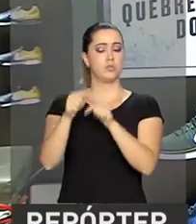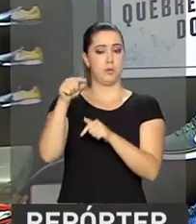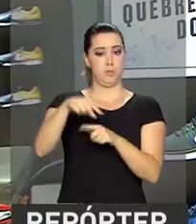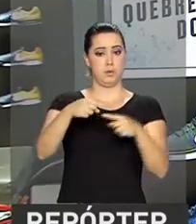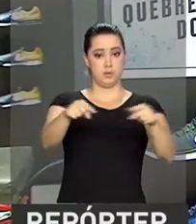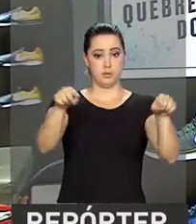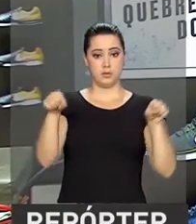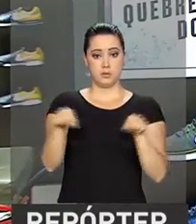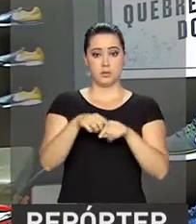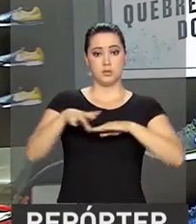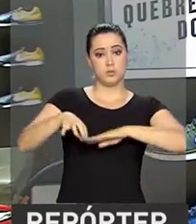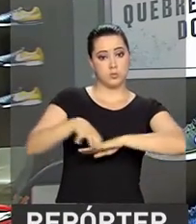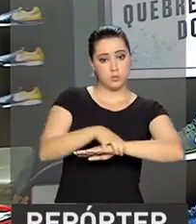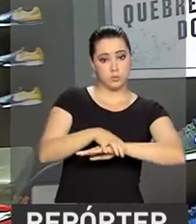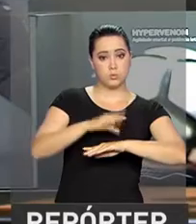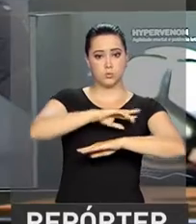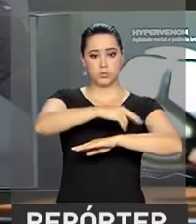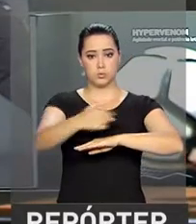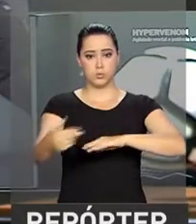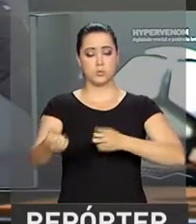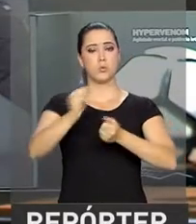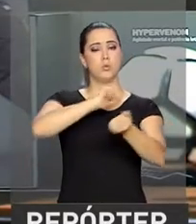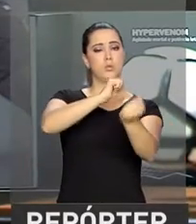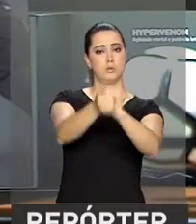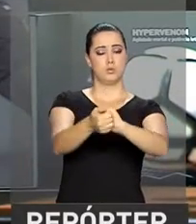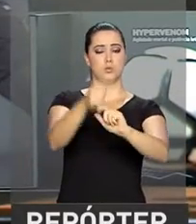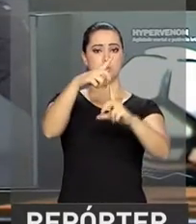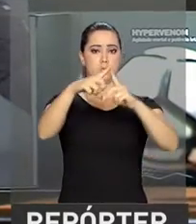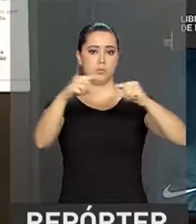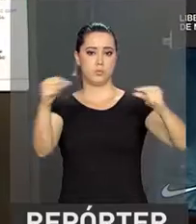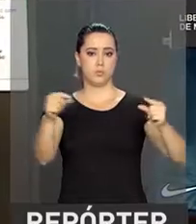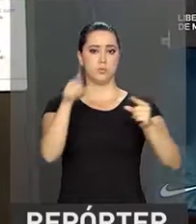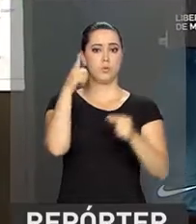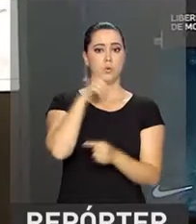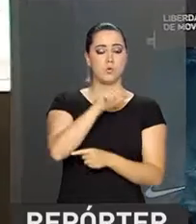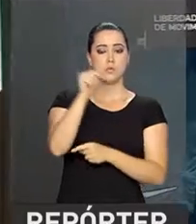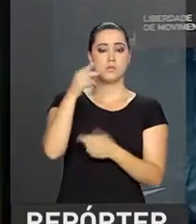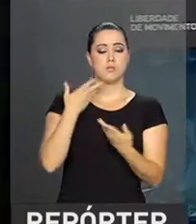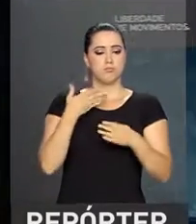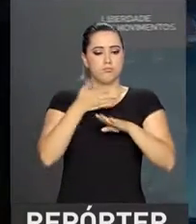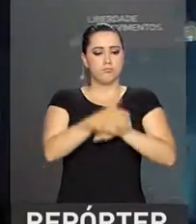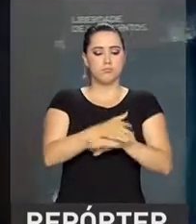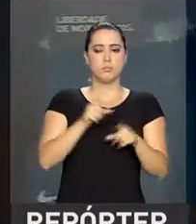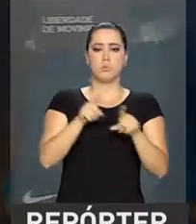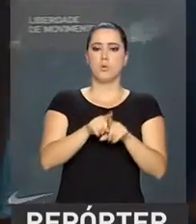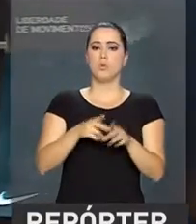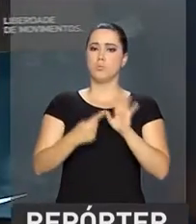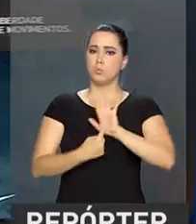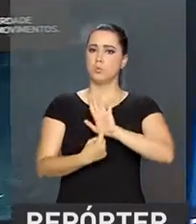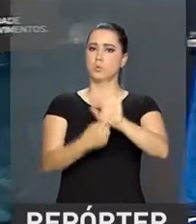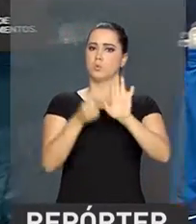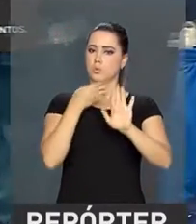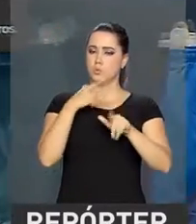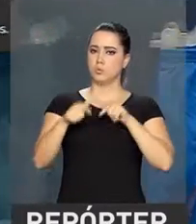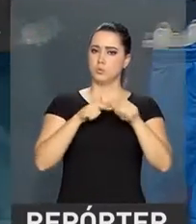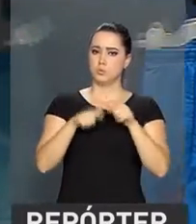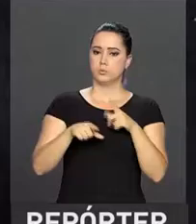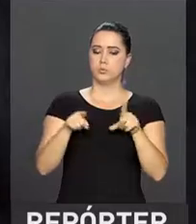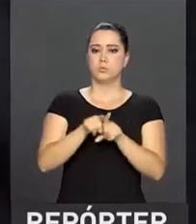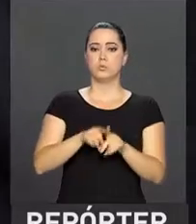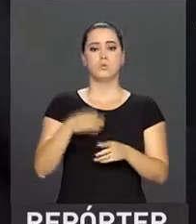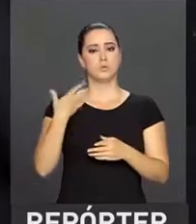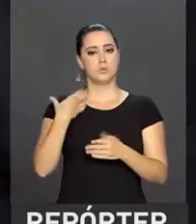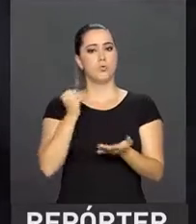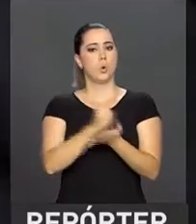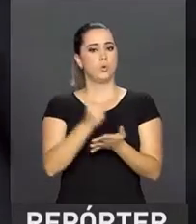loja de tênis e artigos esportivos em brasília agarrou a oportunidade mostrou um bom trabalho e